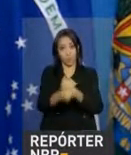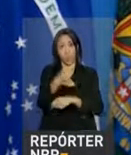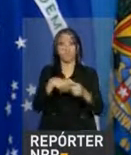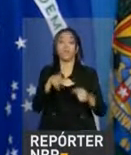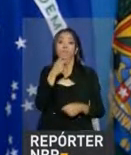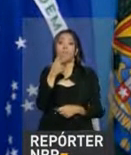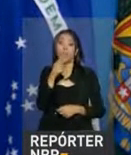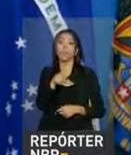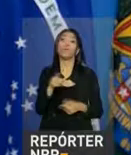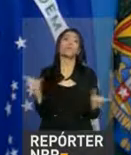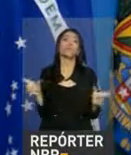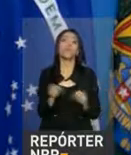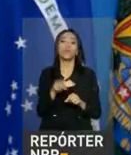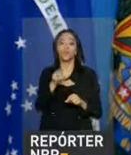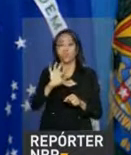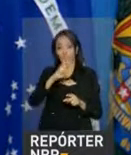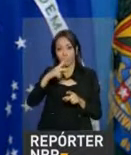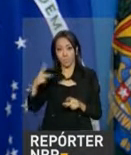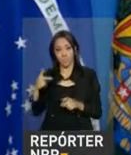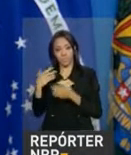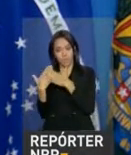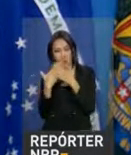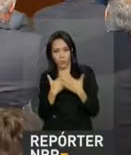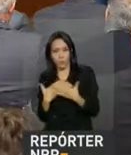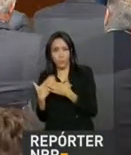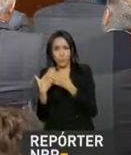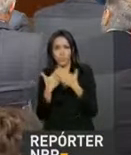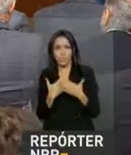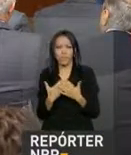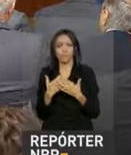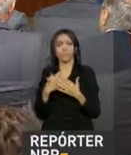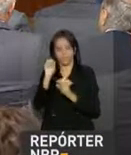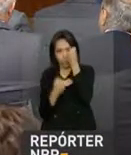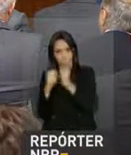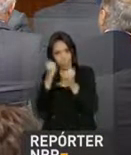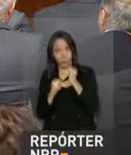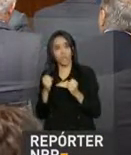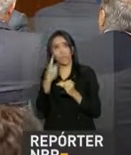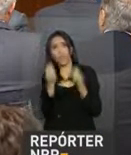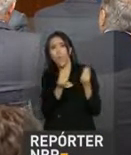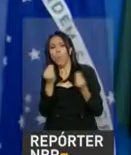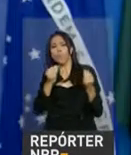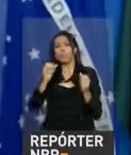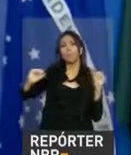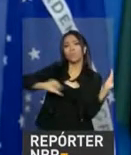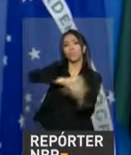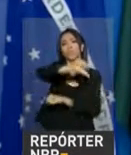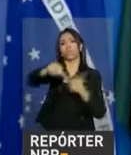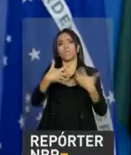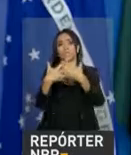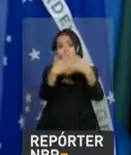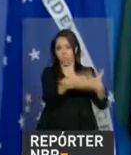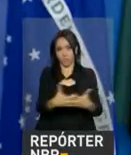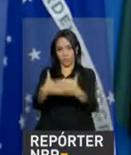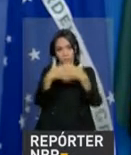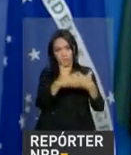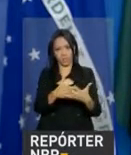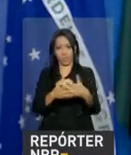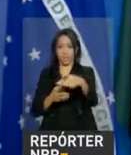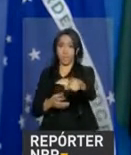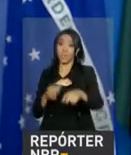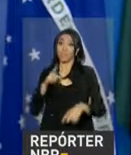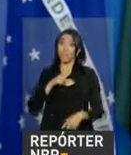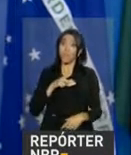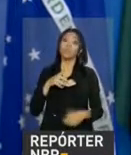e comércio exterior de serviços está estudando medidas para a renovação da frota de caminhões nós temos caminhões que têm